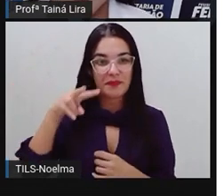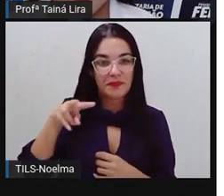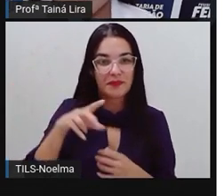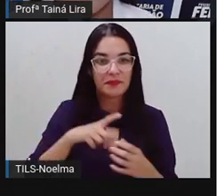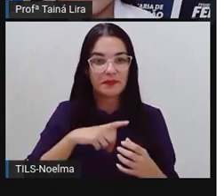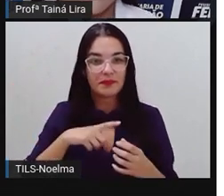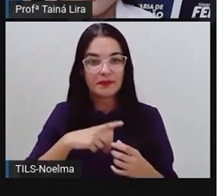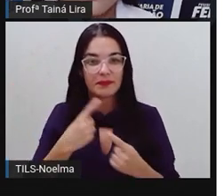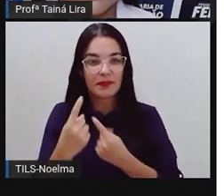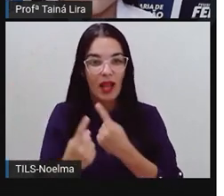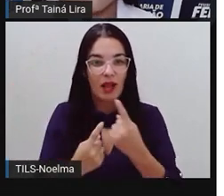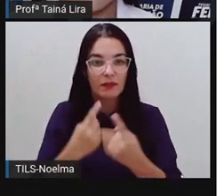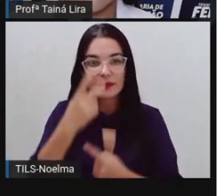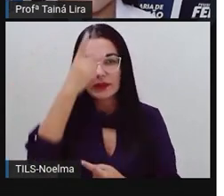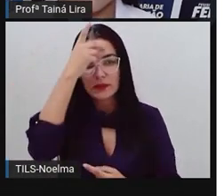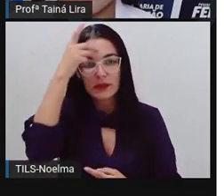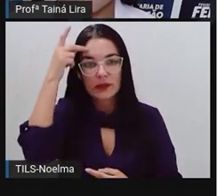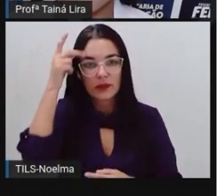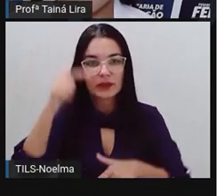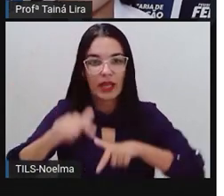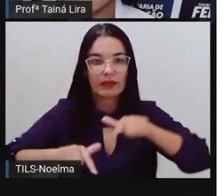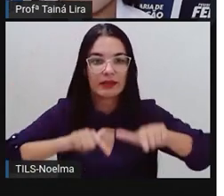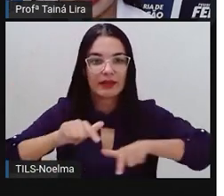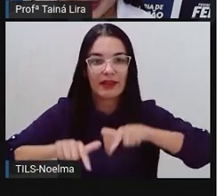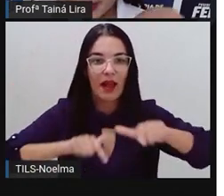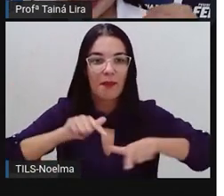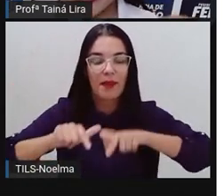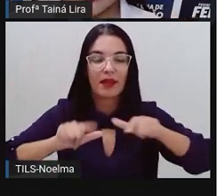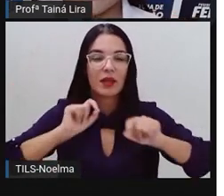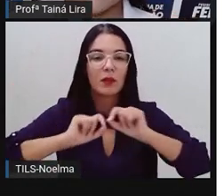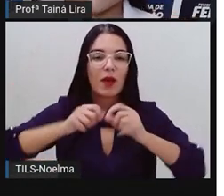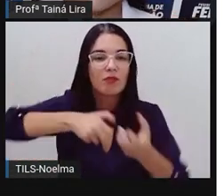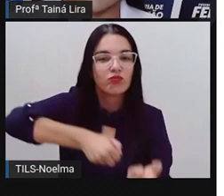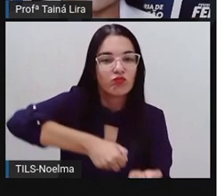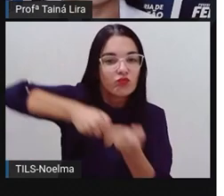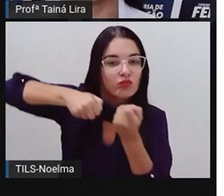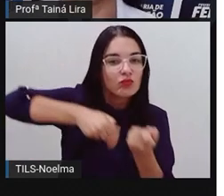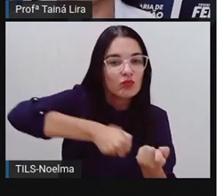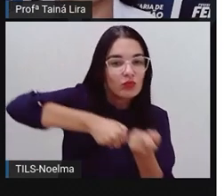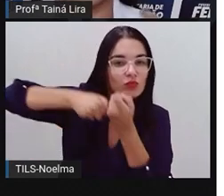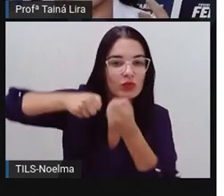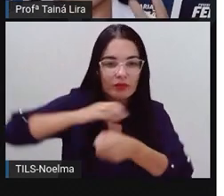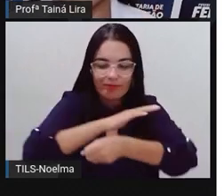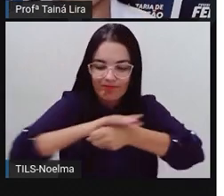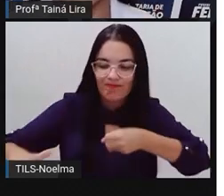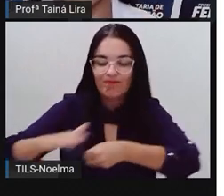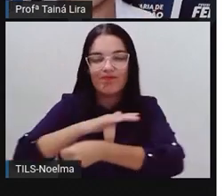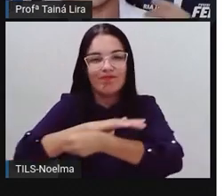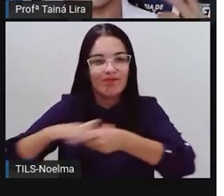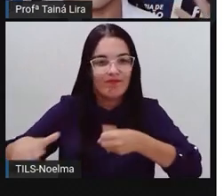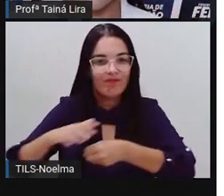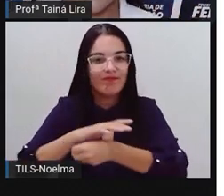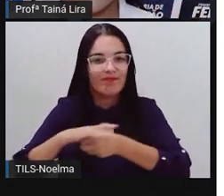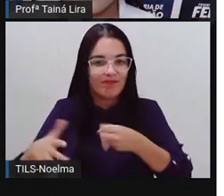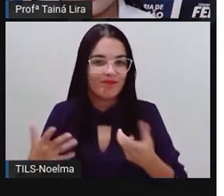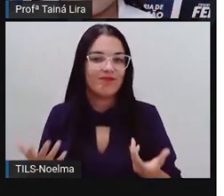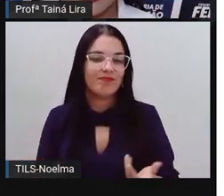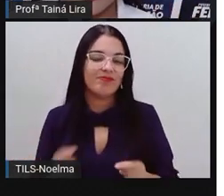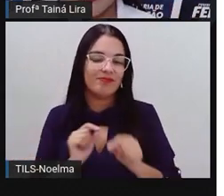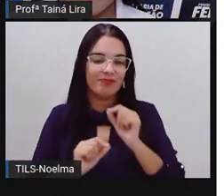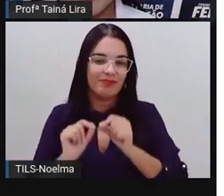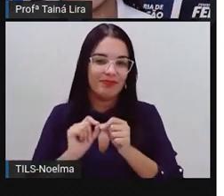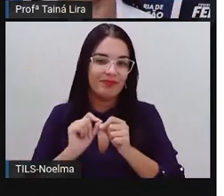aqui ó algumas pessoas algumas mulheres aí né Trabalhando aí na agricultura estão